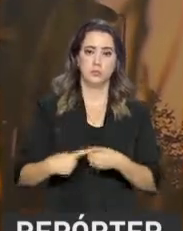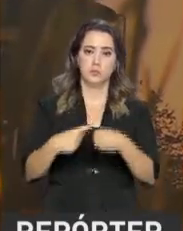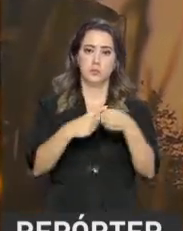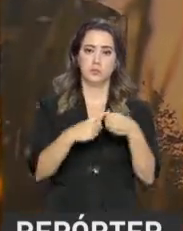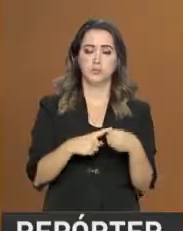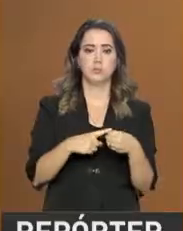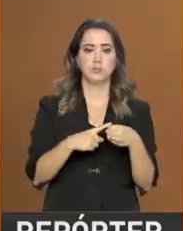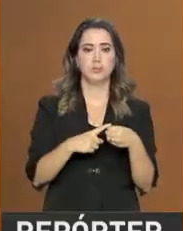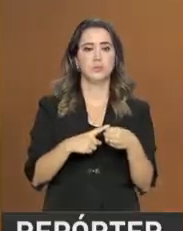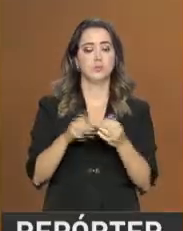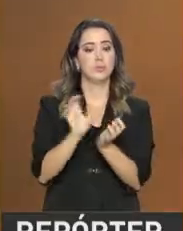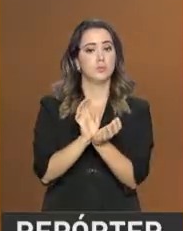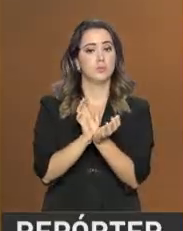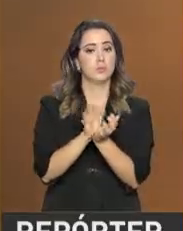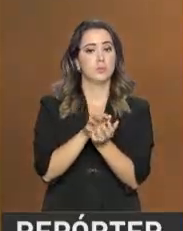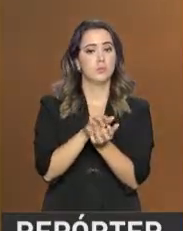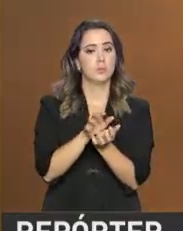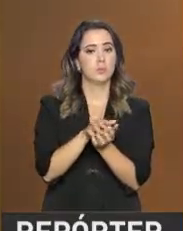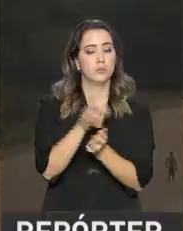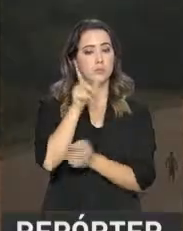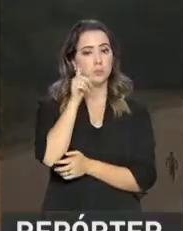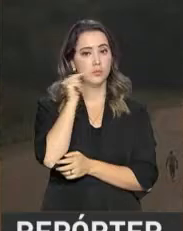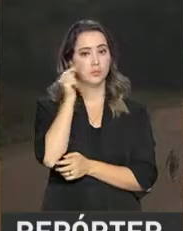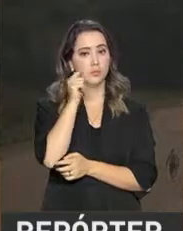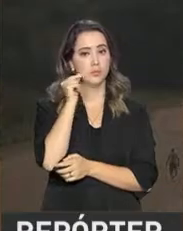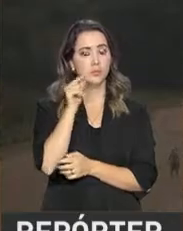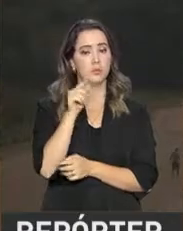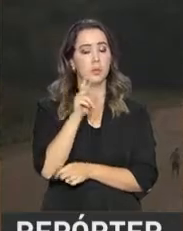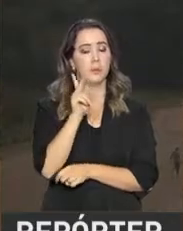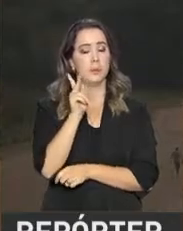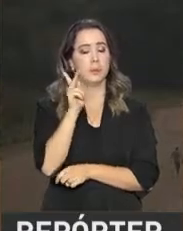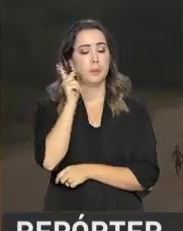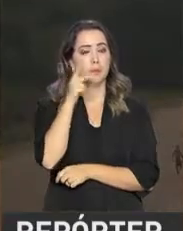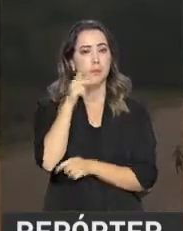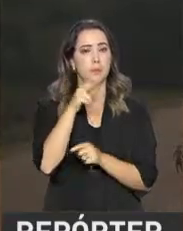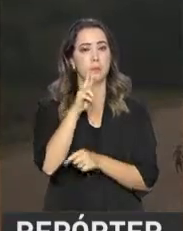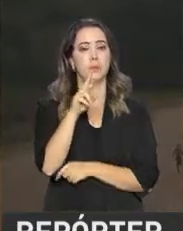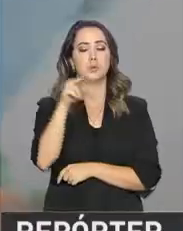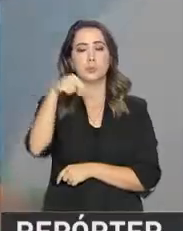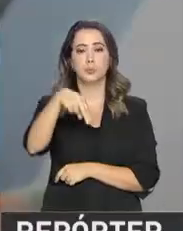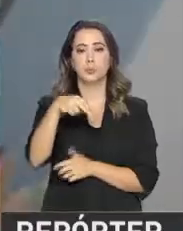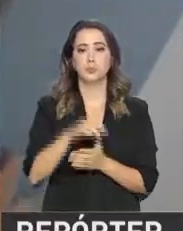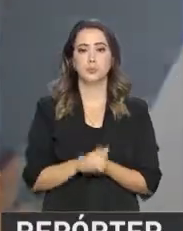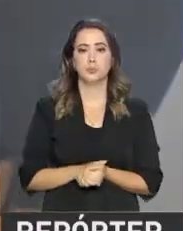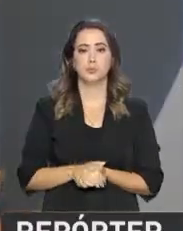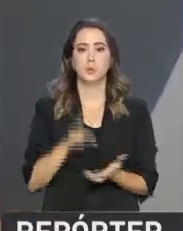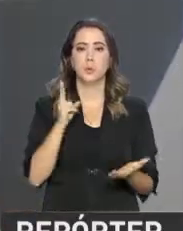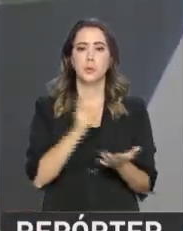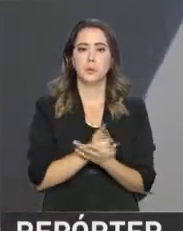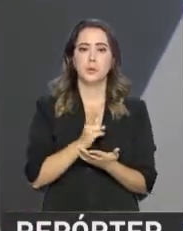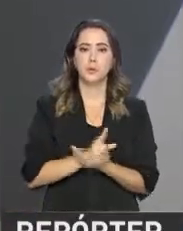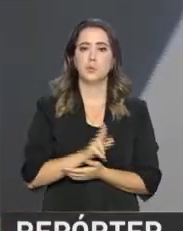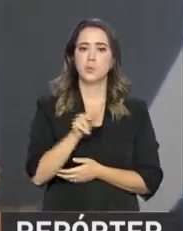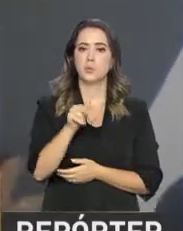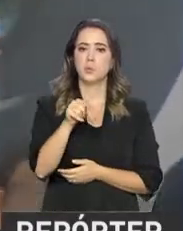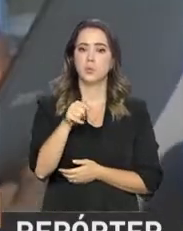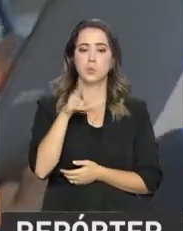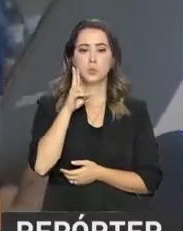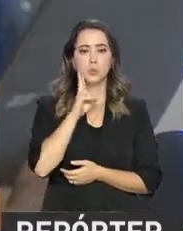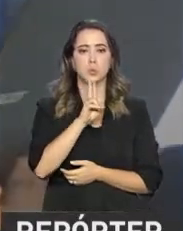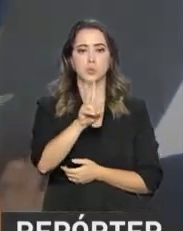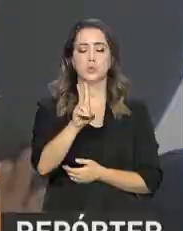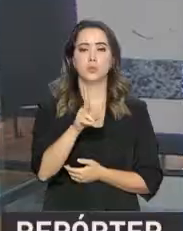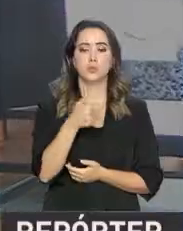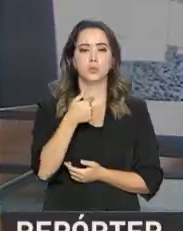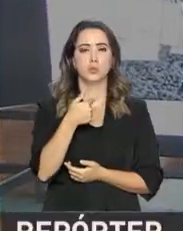dos estados de Pernambuco, Ceará, Paraíba e Rio Grande do Norte. Mesmo sem nunca ter passado por